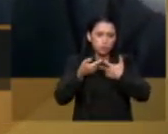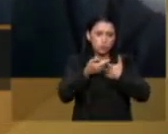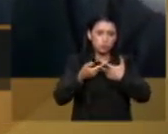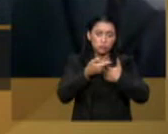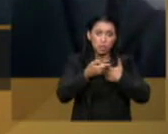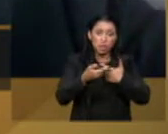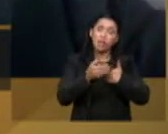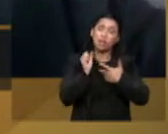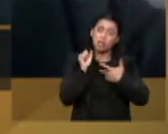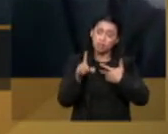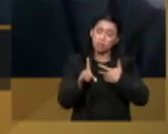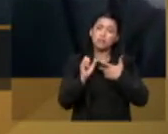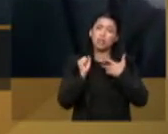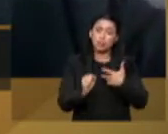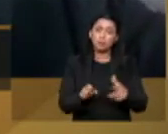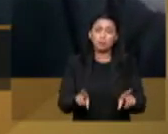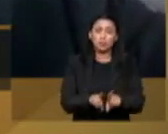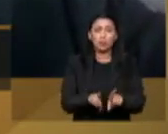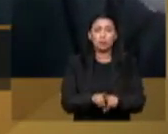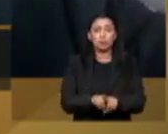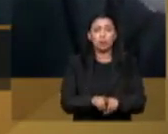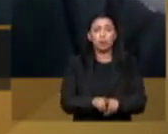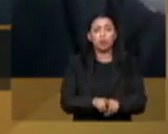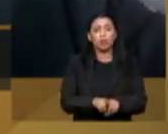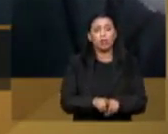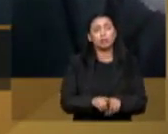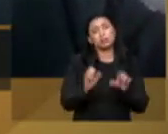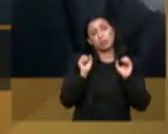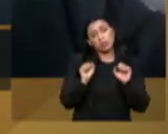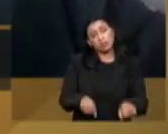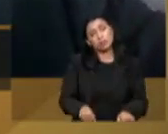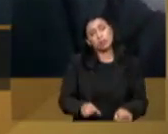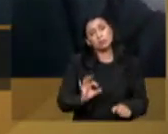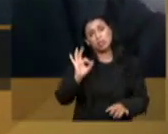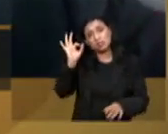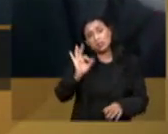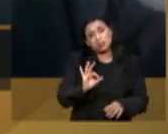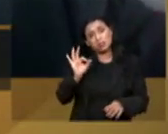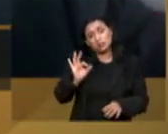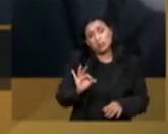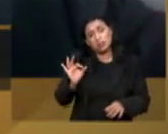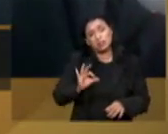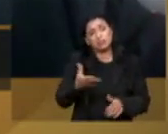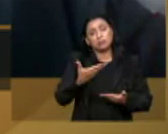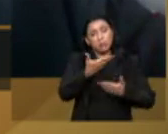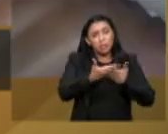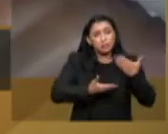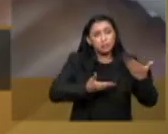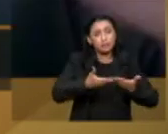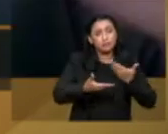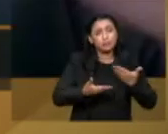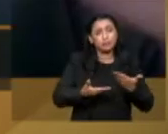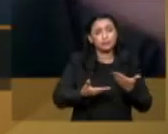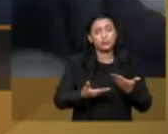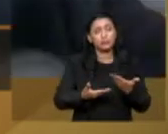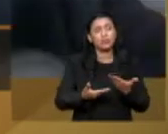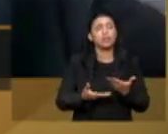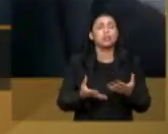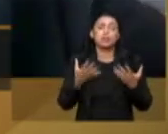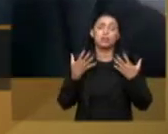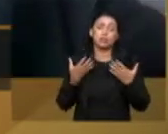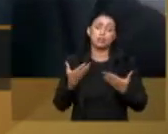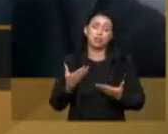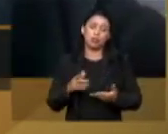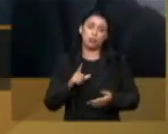ele também pode dar essa variação, essa possibilidade de exercício desse espaço de